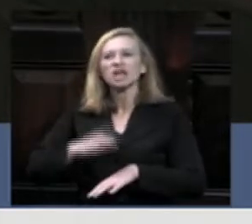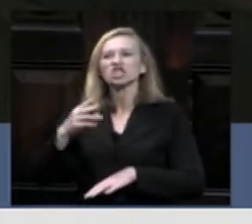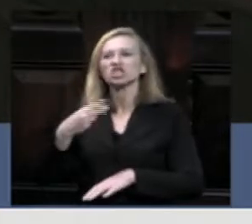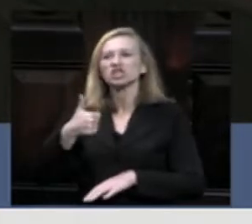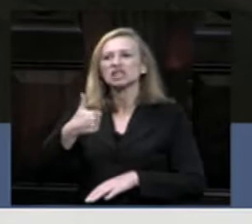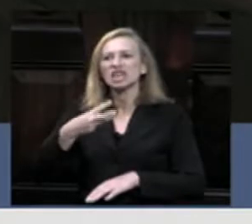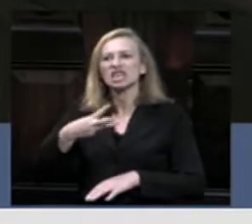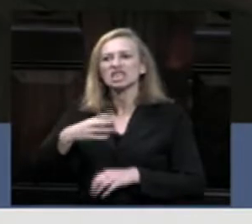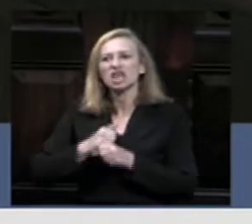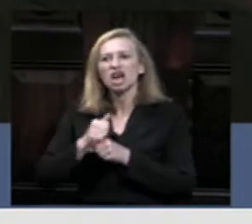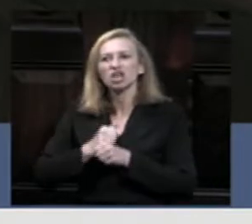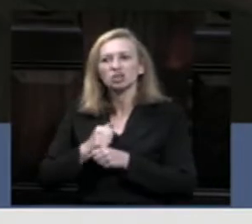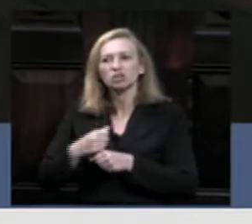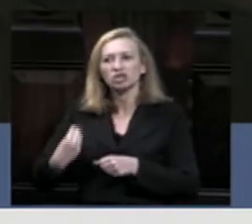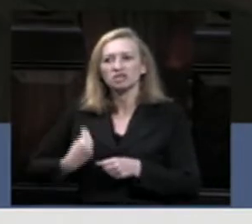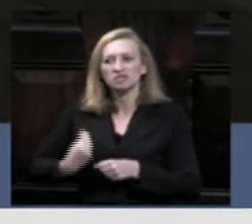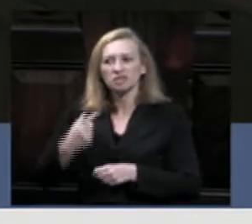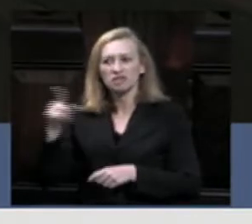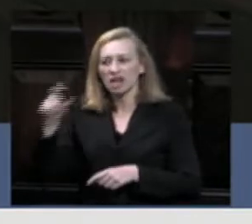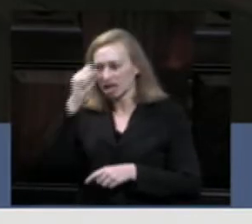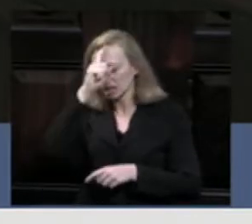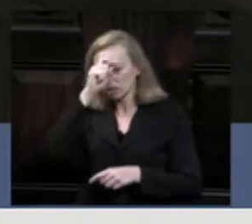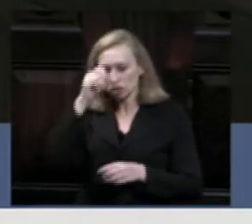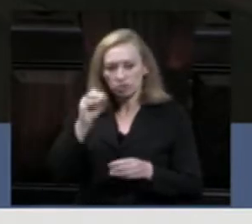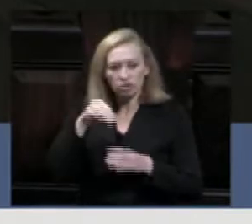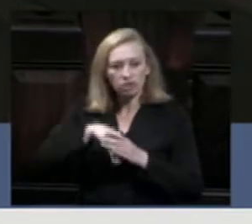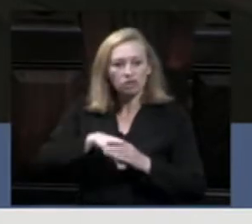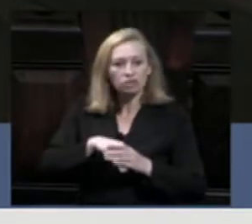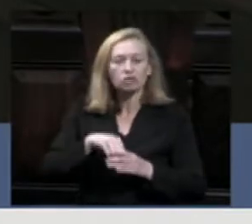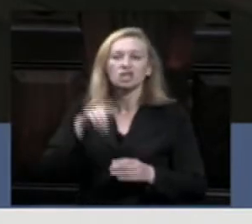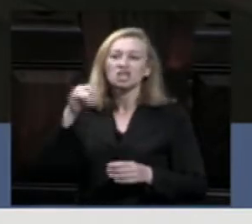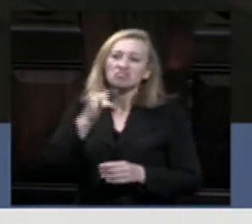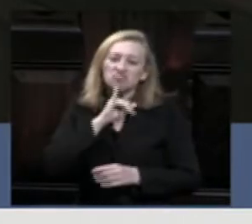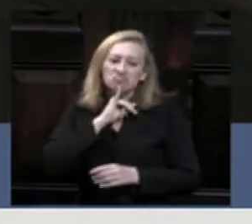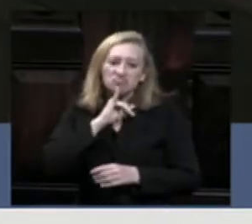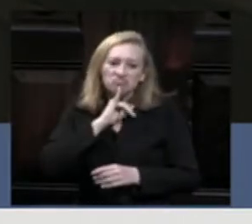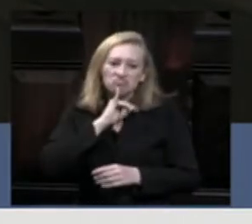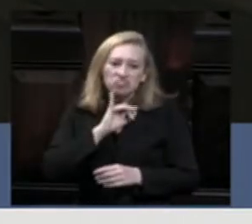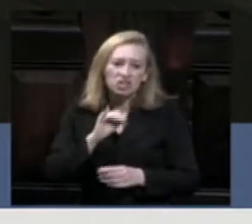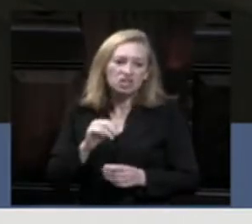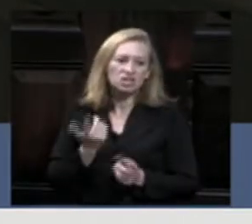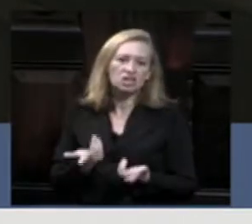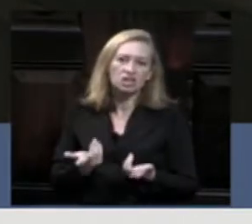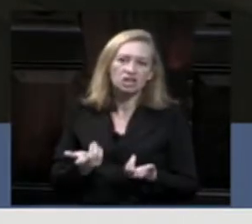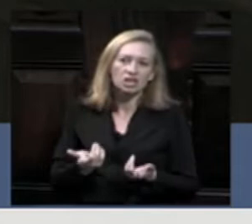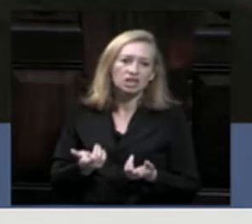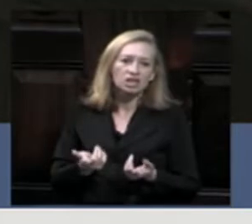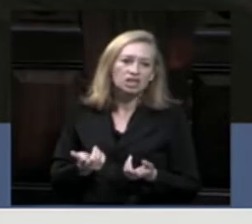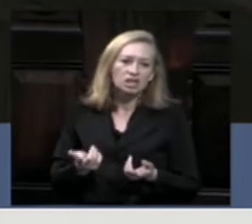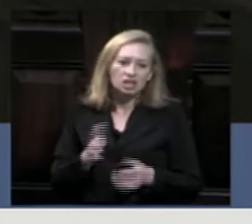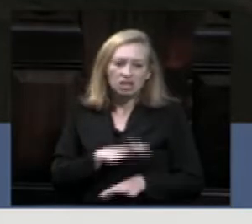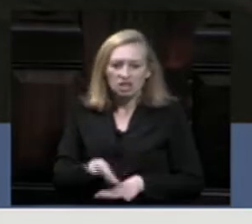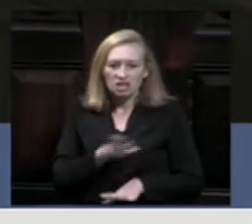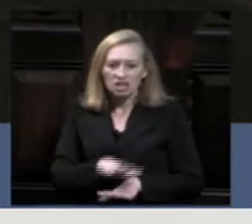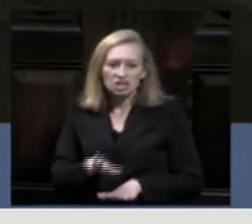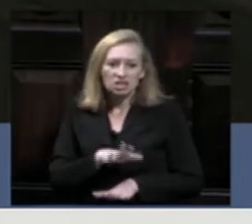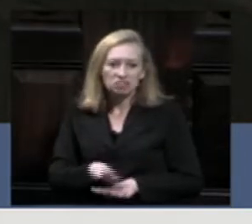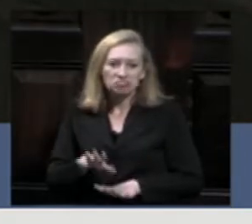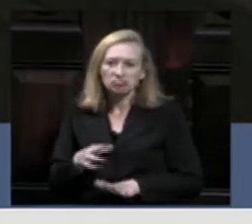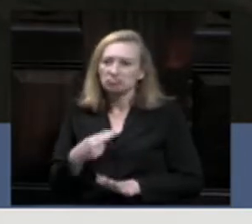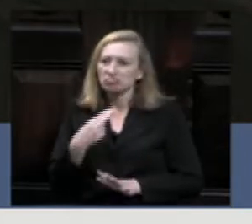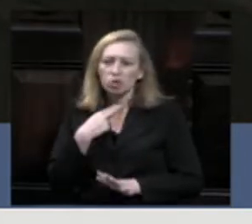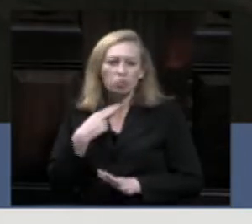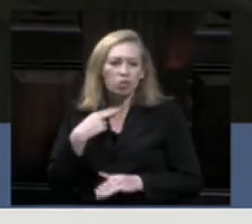anos. E infelizmente, essa criança, ela não tem oportunidade de estudar,